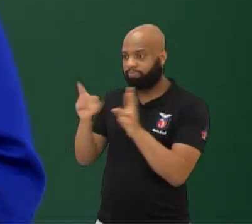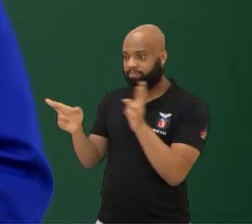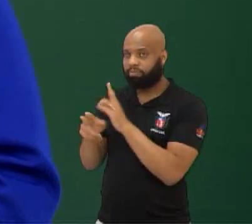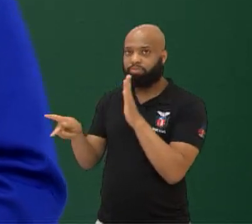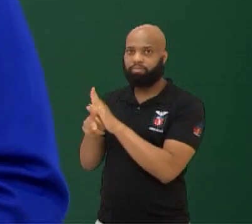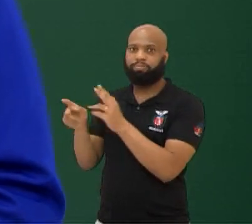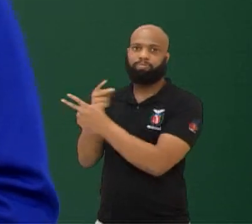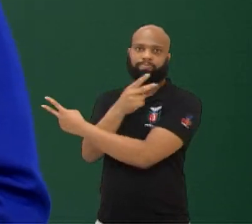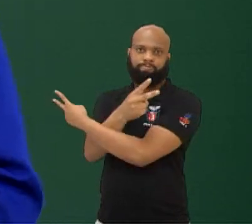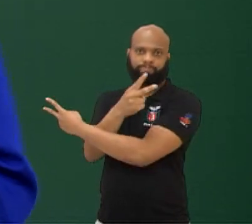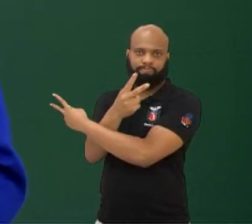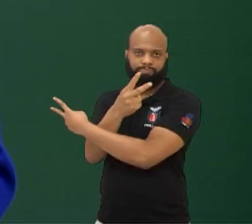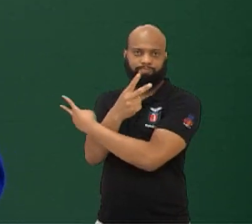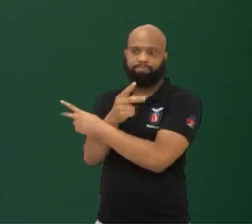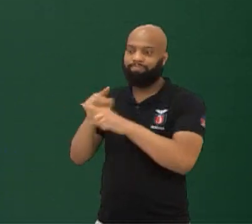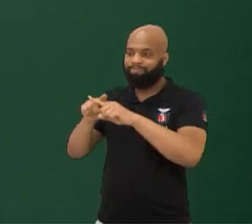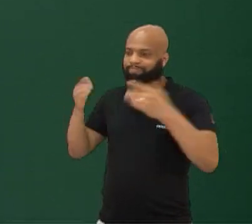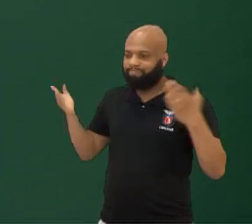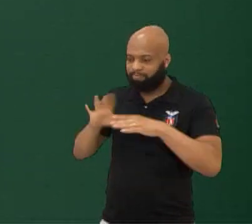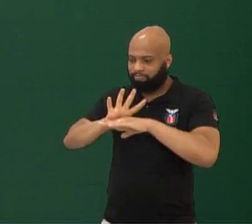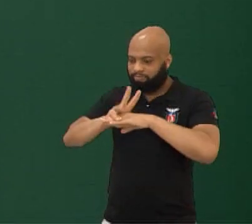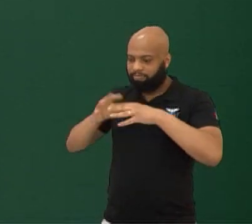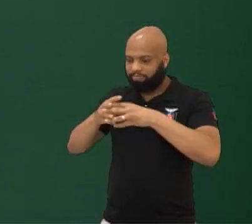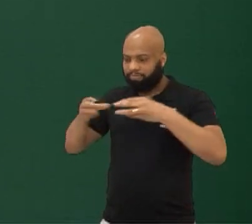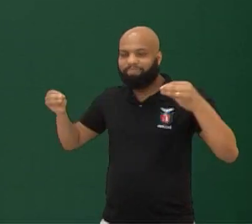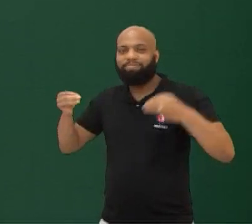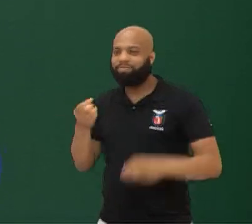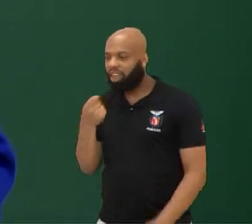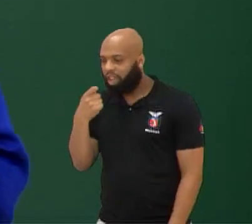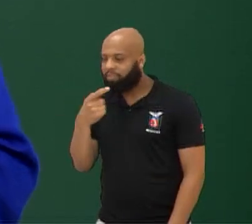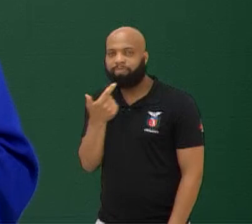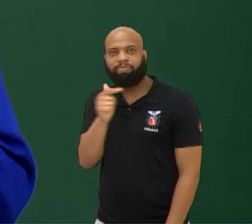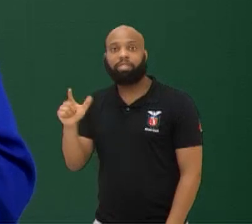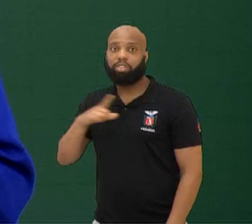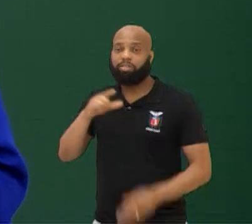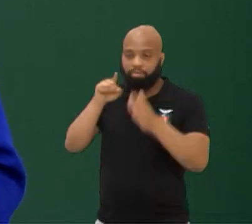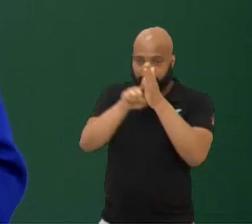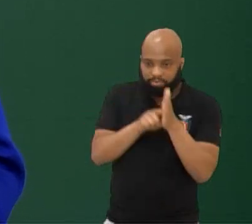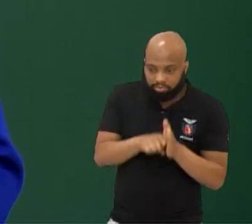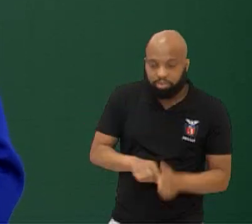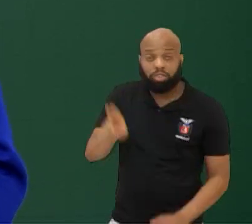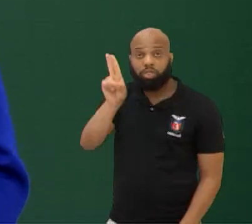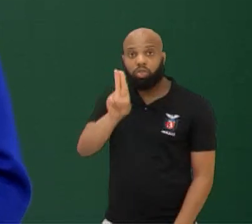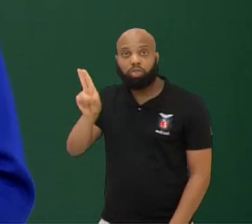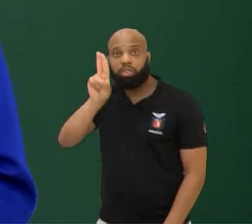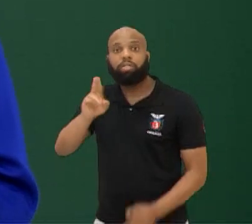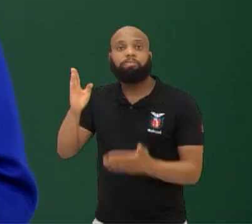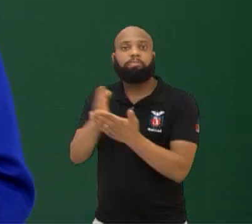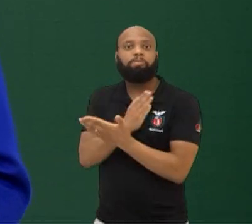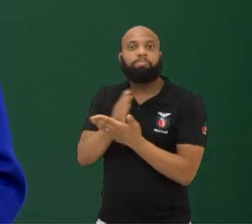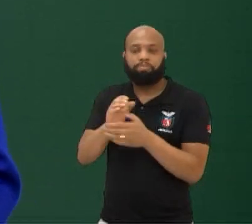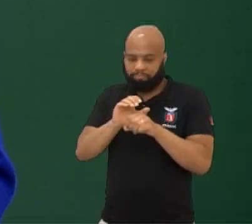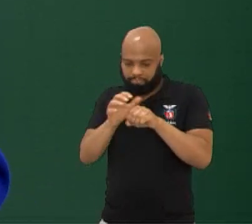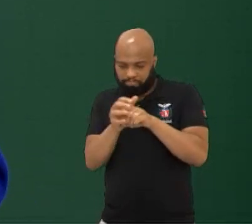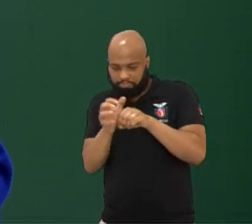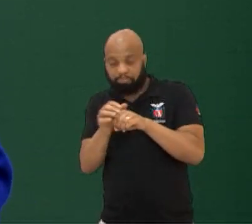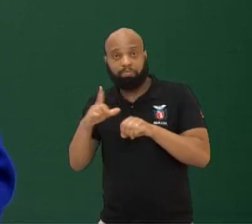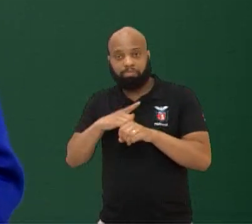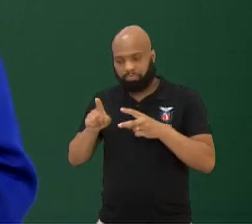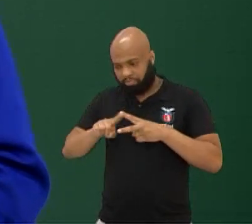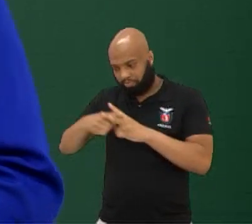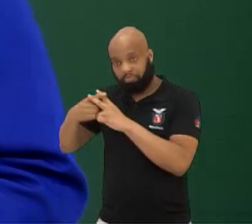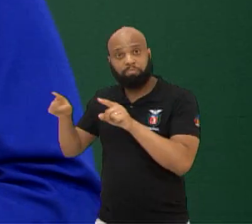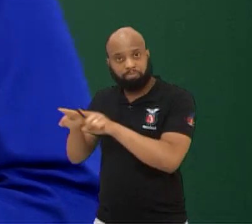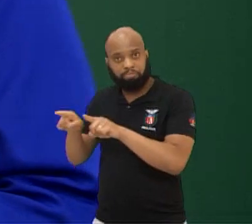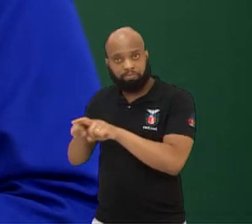ainda não temos cura para o daltonismo. Existem pesquisas sendo realizadas para poder utilizar lentes que possam fazer essa correção. Tá? Então, é